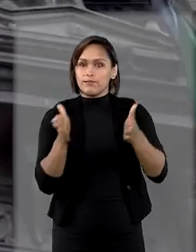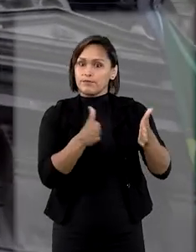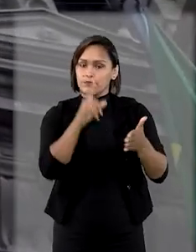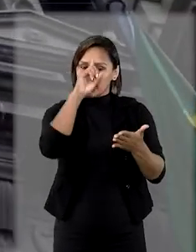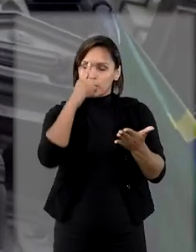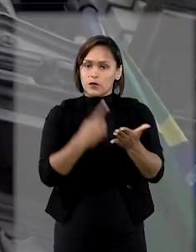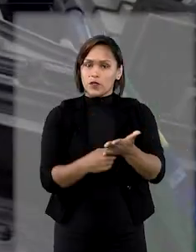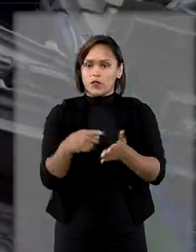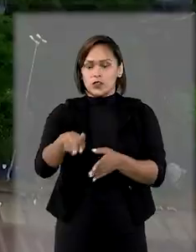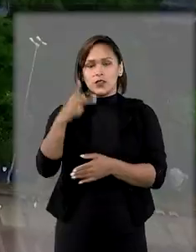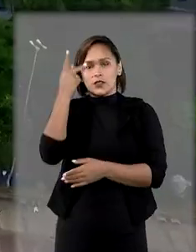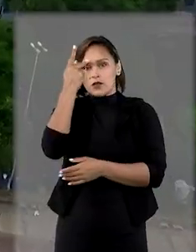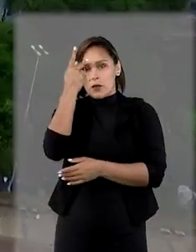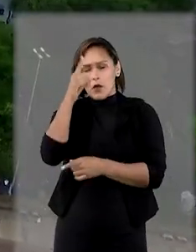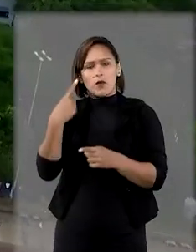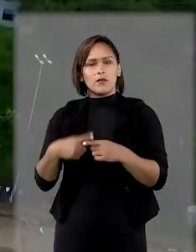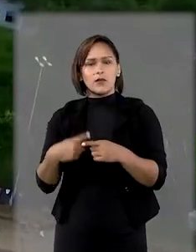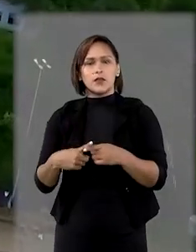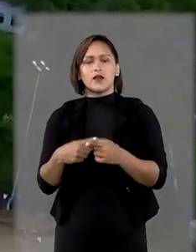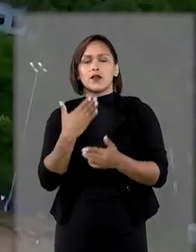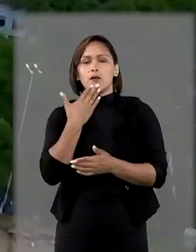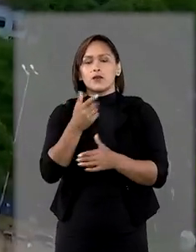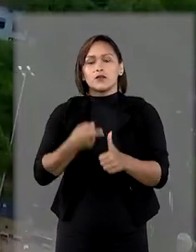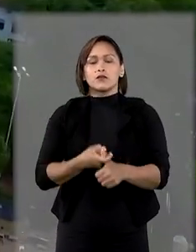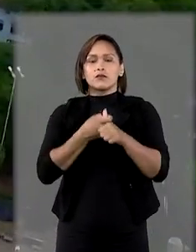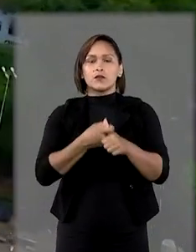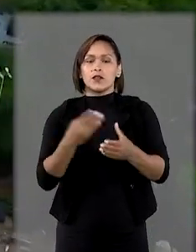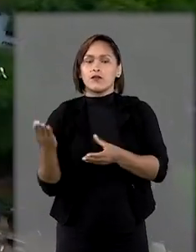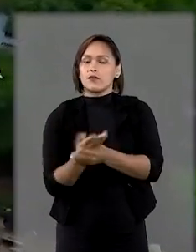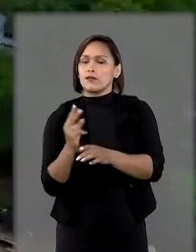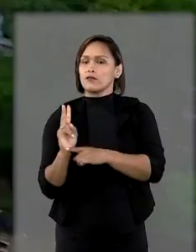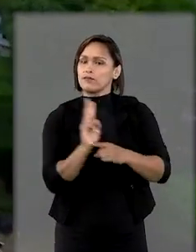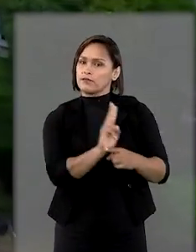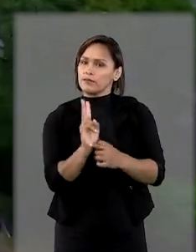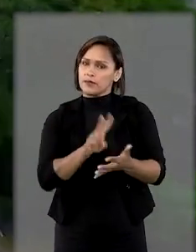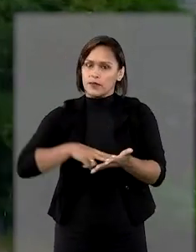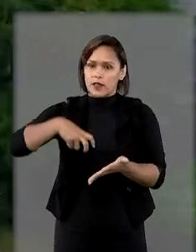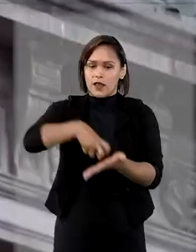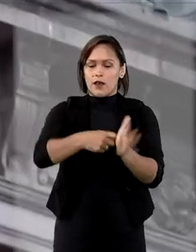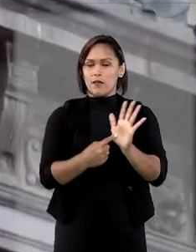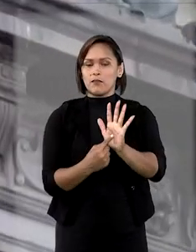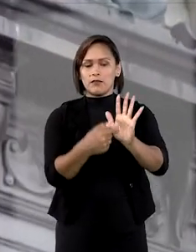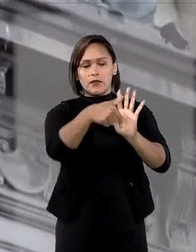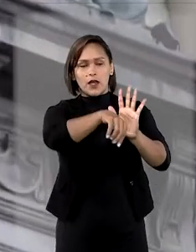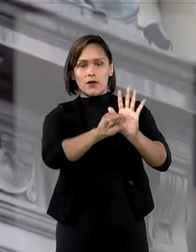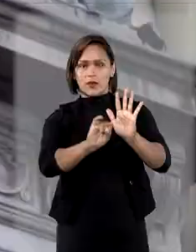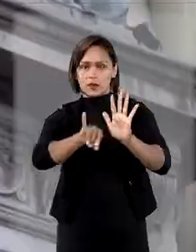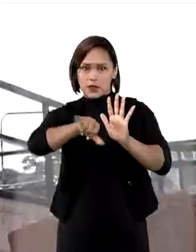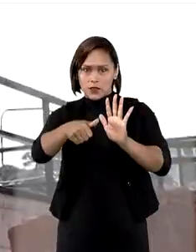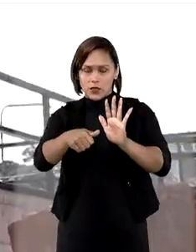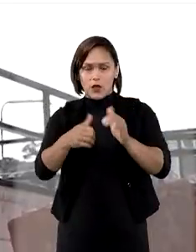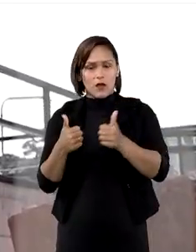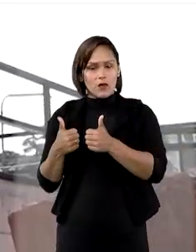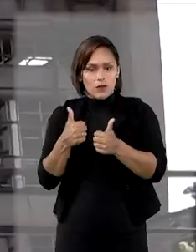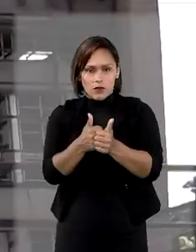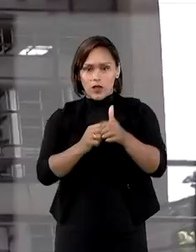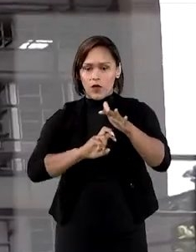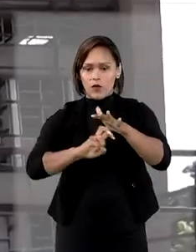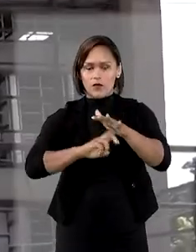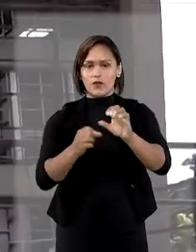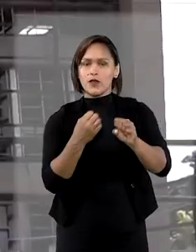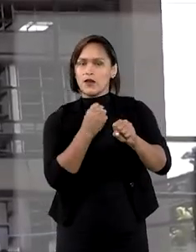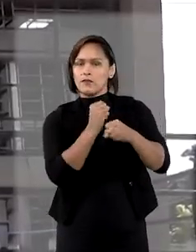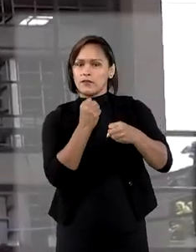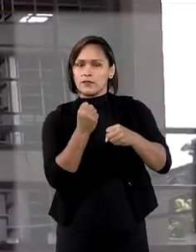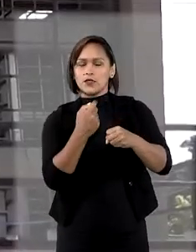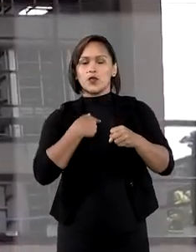pelo Tribunal de Justiça de São Paulo. No pedido de suspensão de liminar e de sentença apresentado ao STJ, a Companhia do